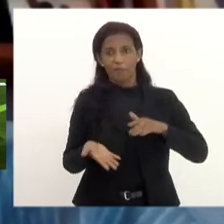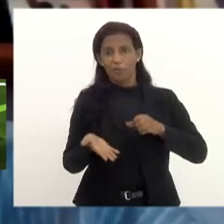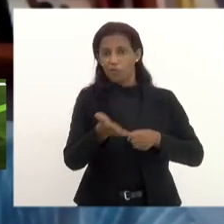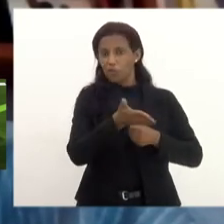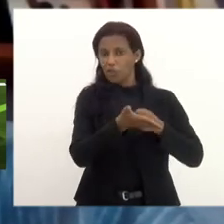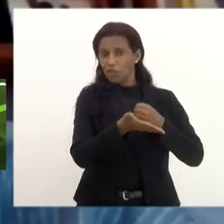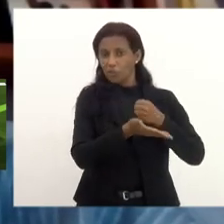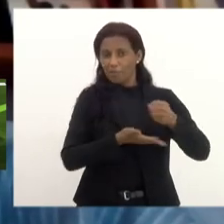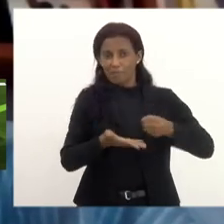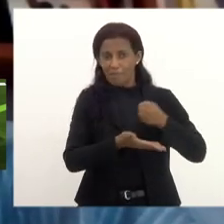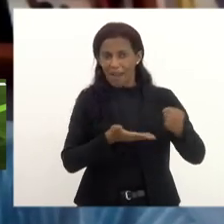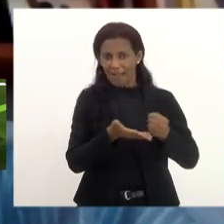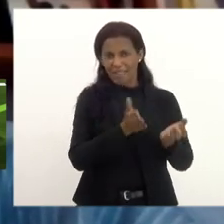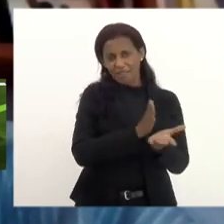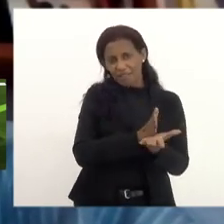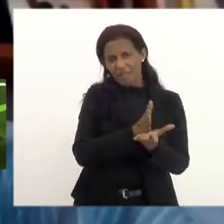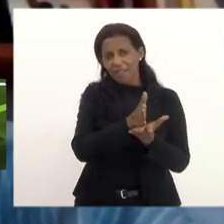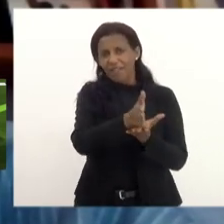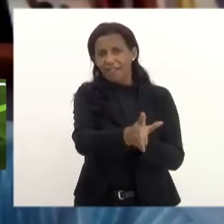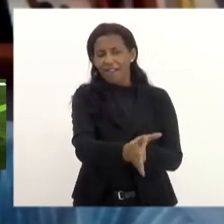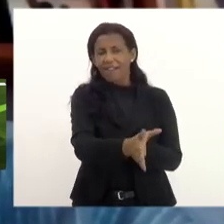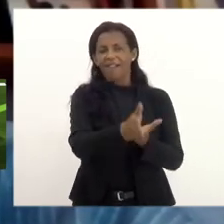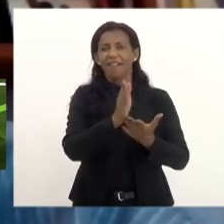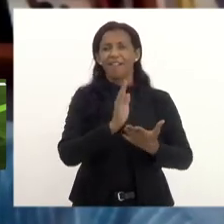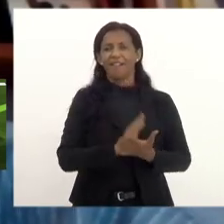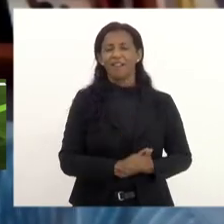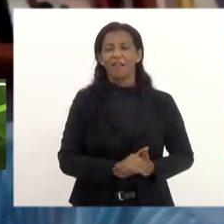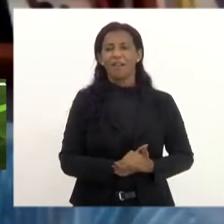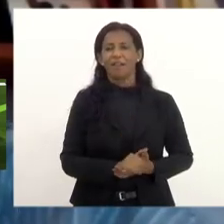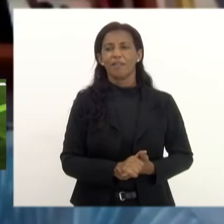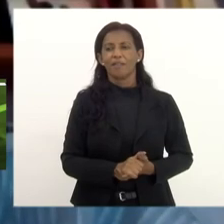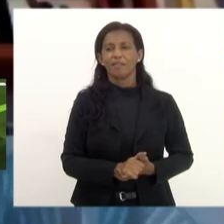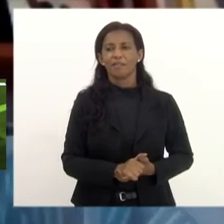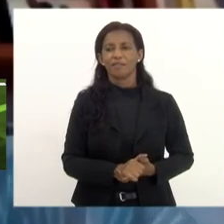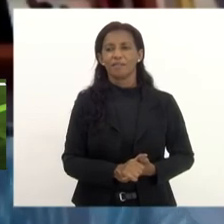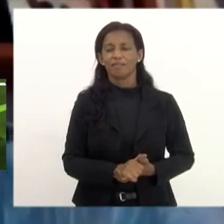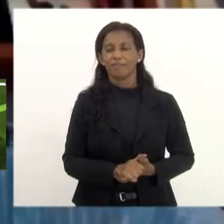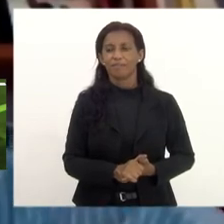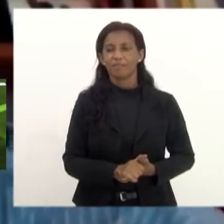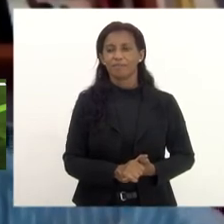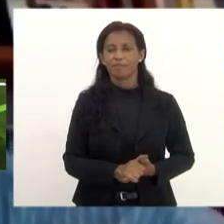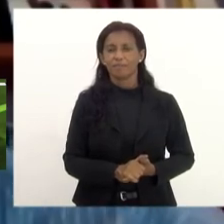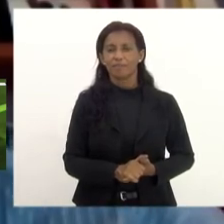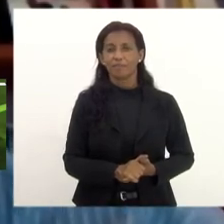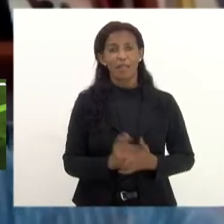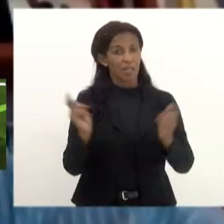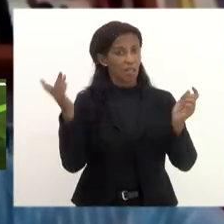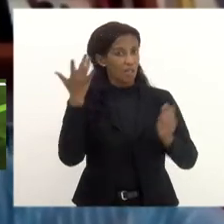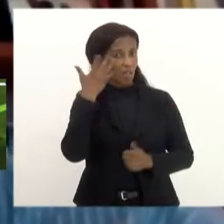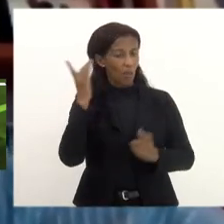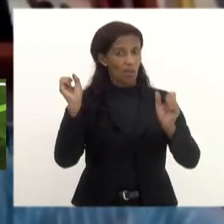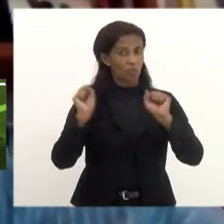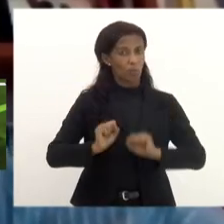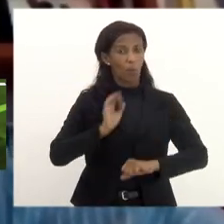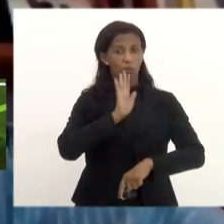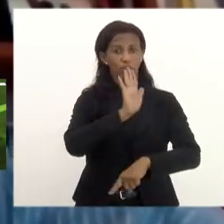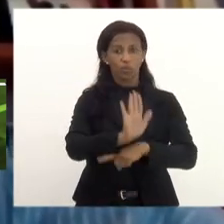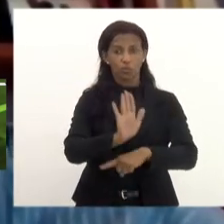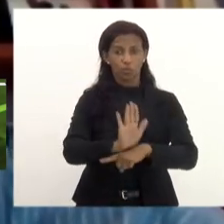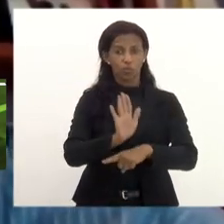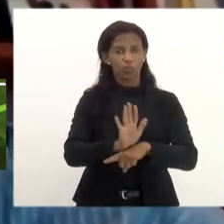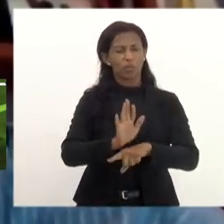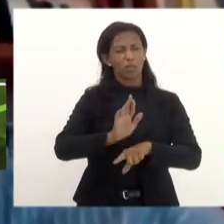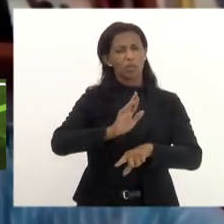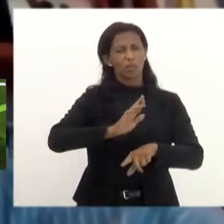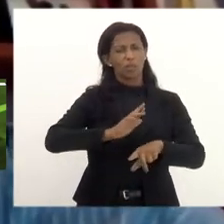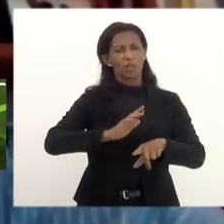vai ser menos na linha de Niterói, mas na linha da Noruega. E eu acho que pode vir ajudar aí a